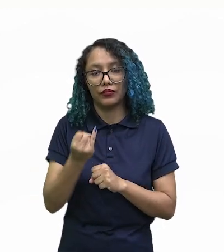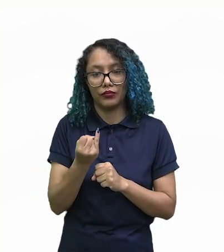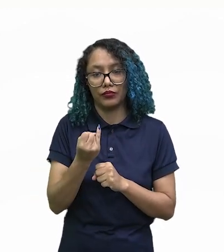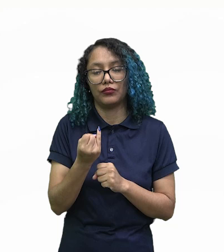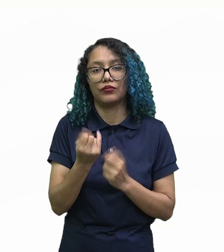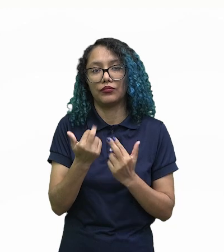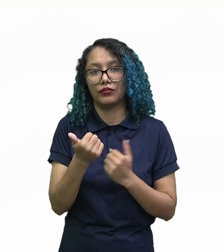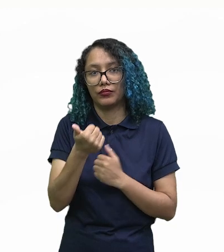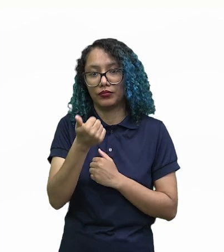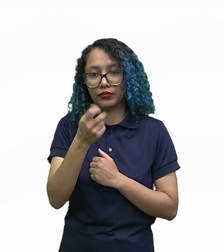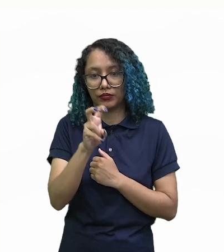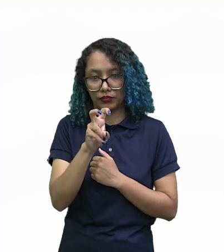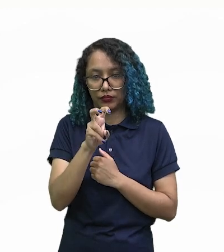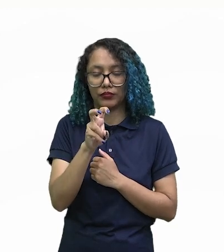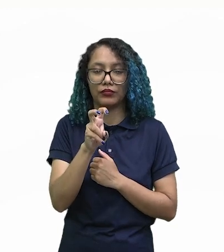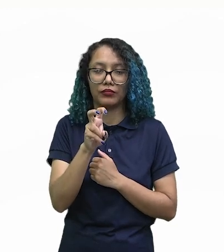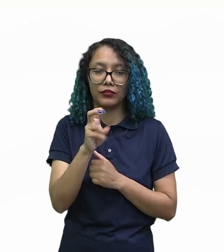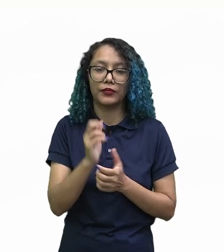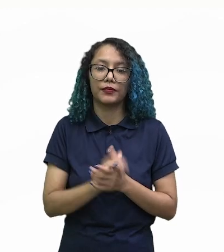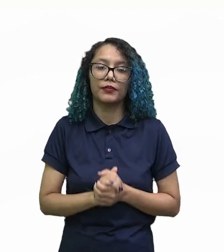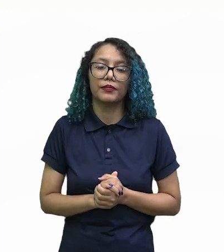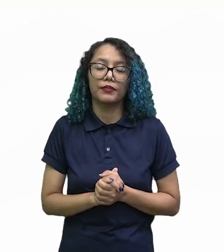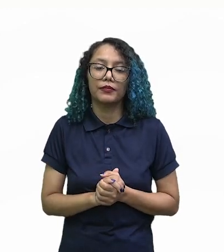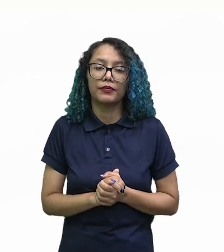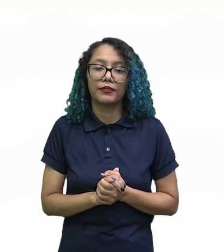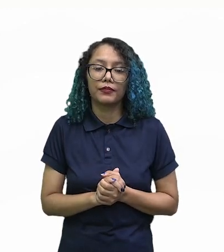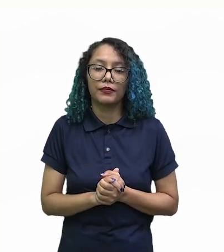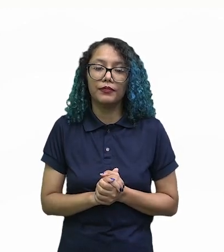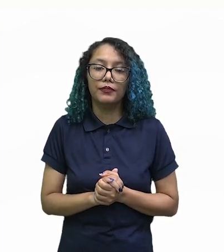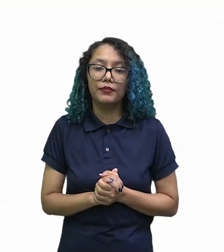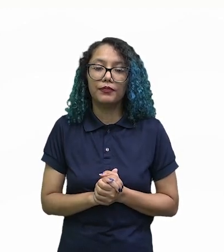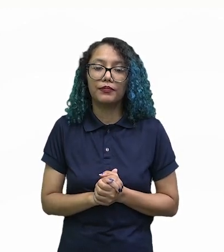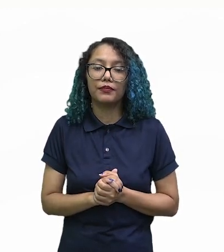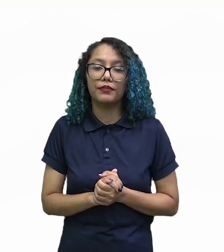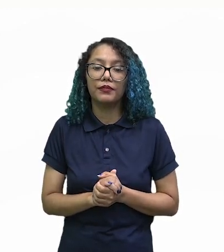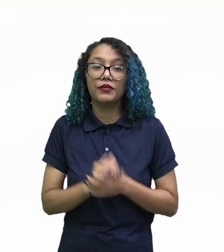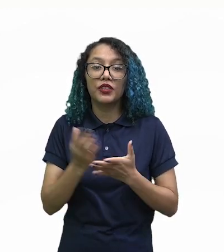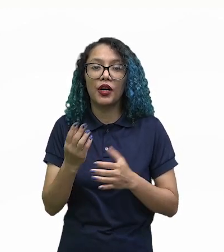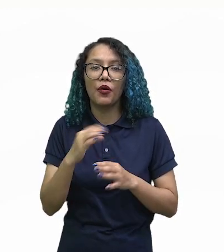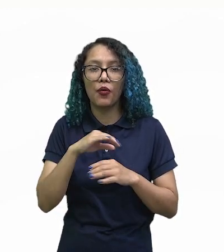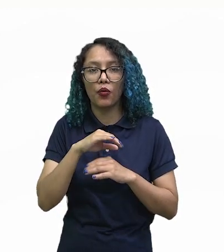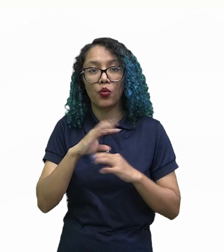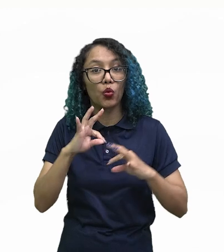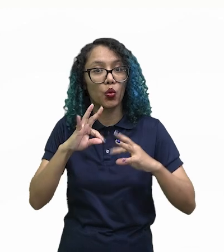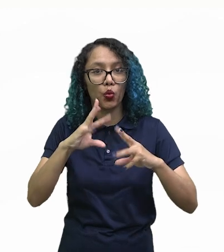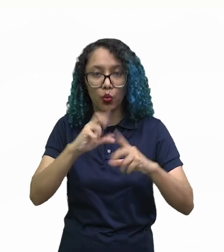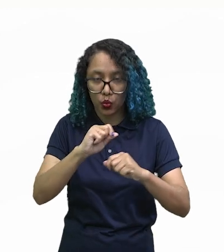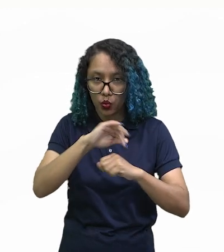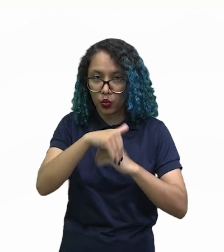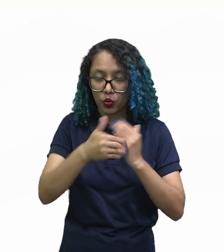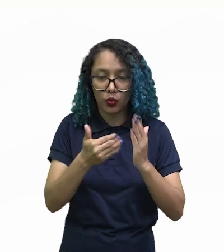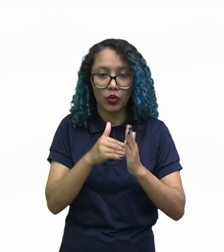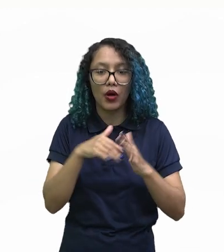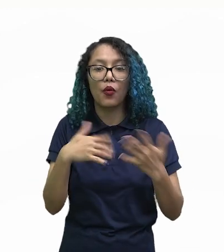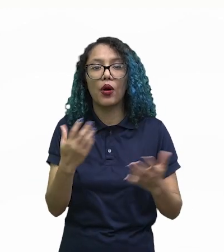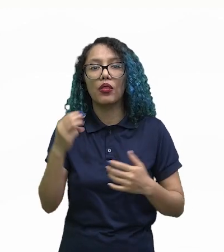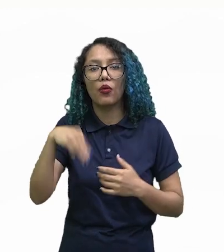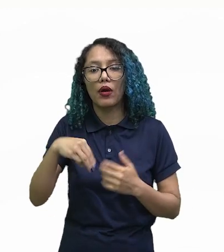final aí desse um ano. Então, aqui no CDB, o montante que você irá receber vai